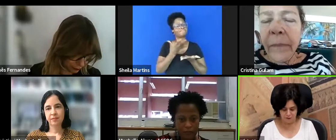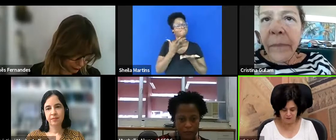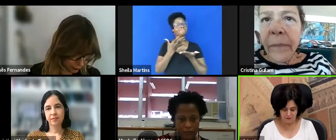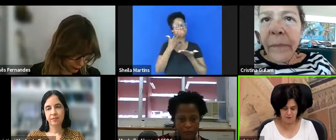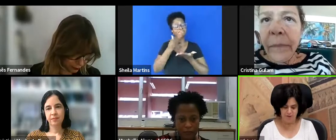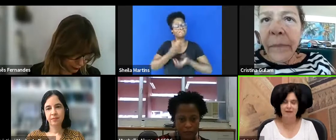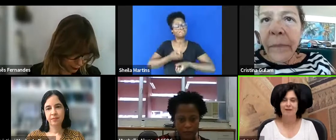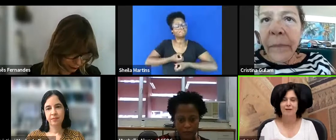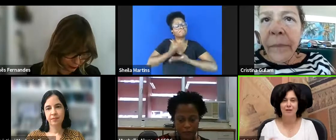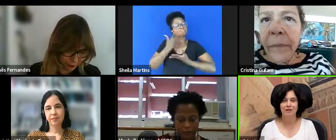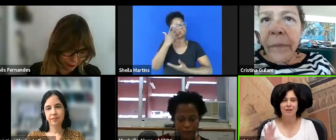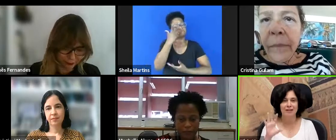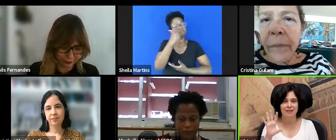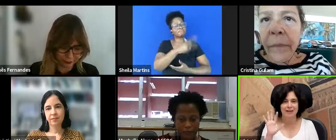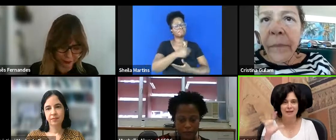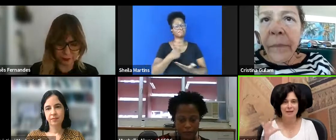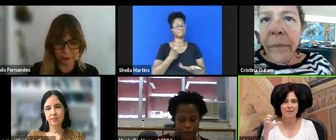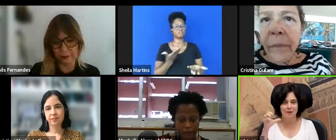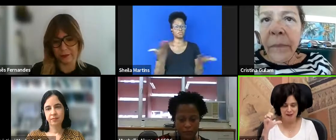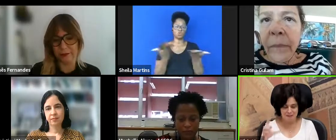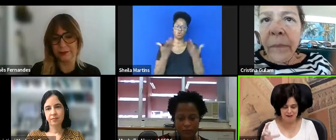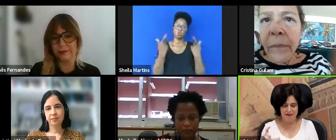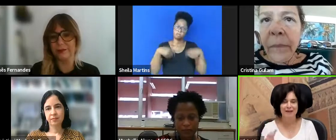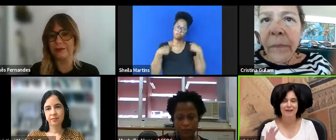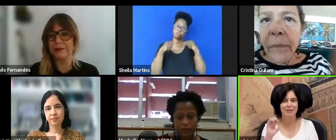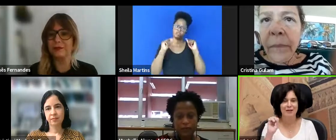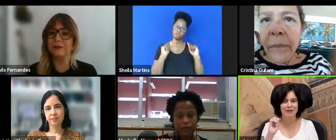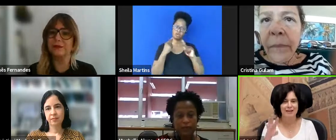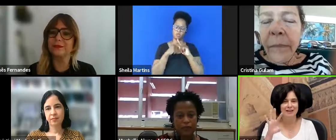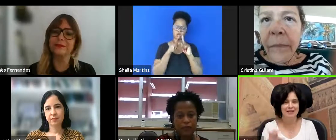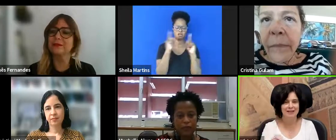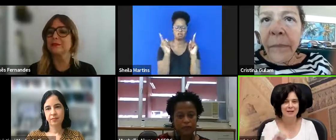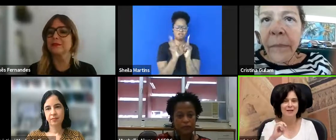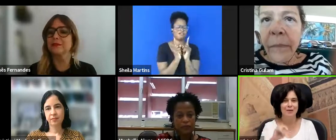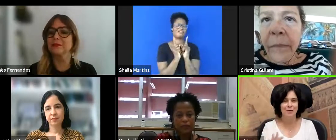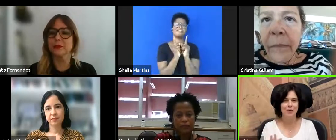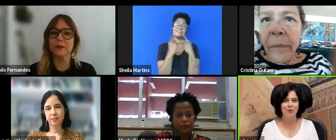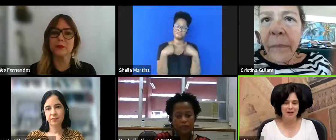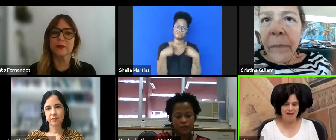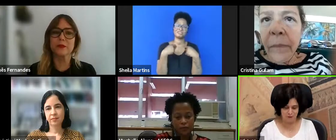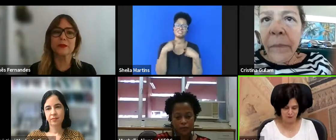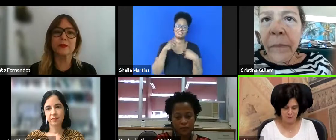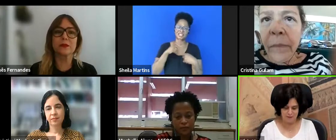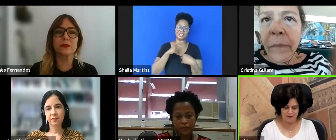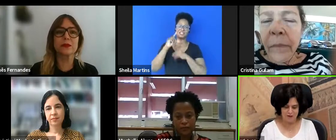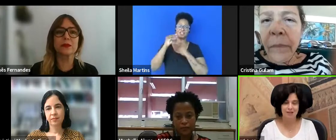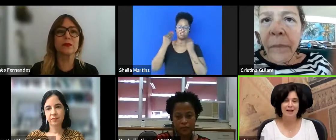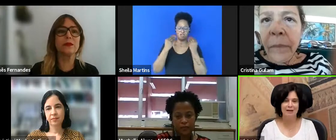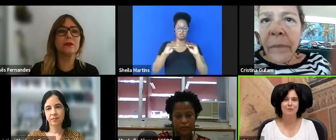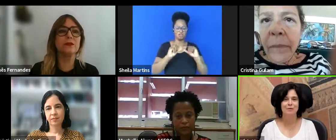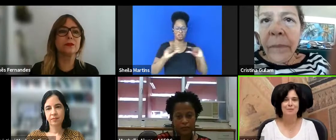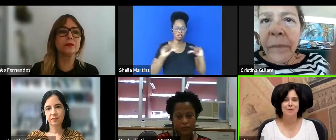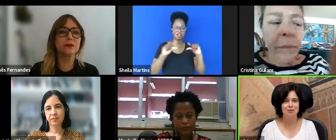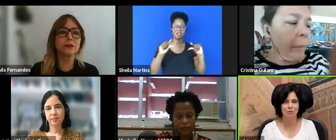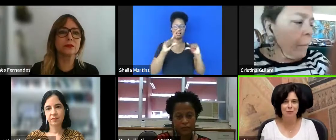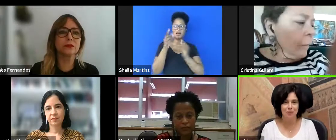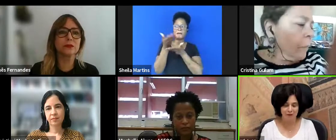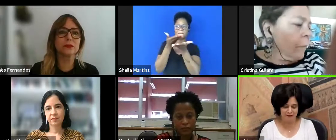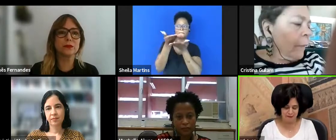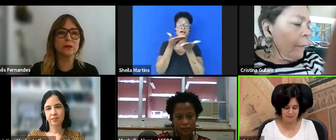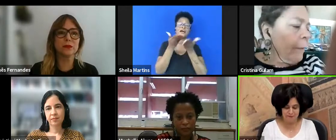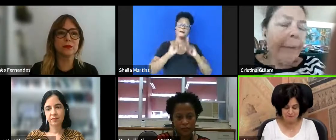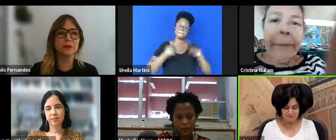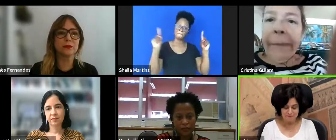expressivo e tão bonito. Eu deveria até, porque ele é pequenininho, deveria até ter colocado, compartilhado, mas